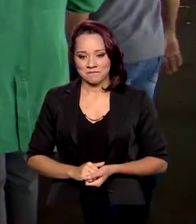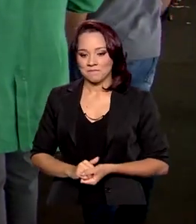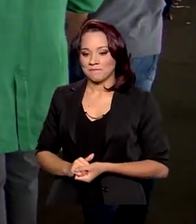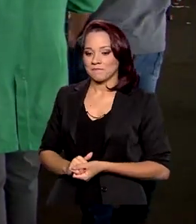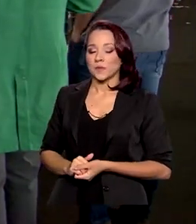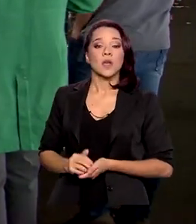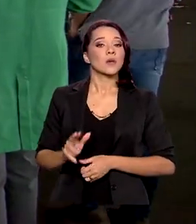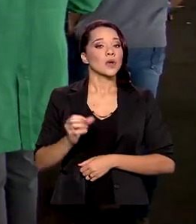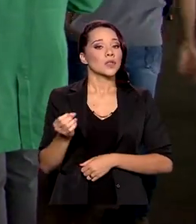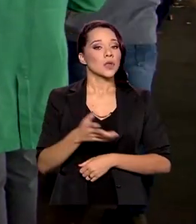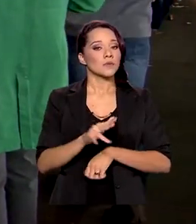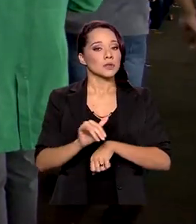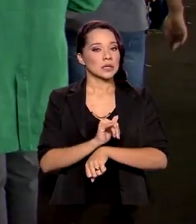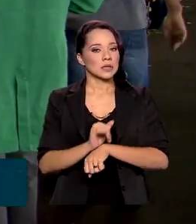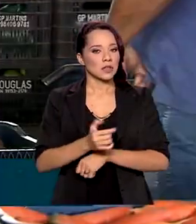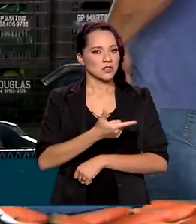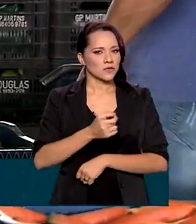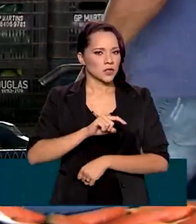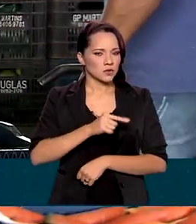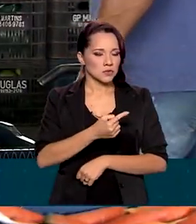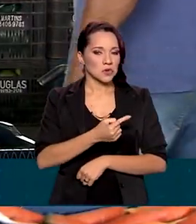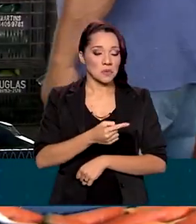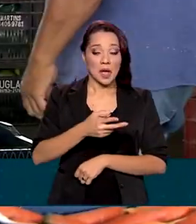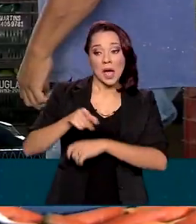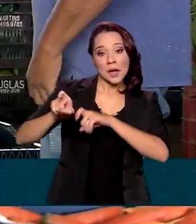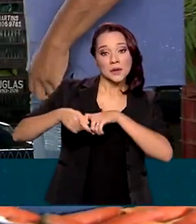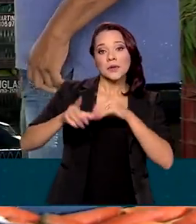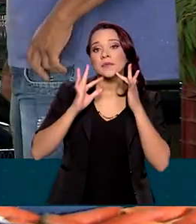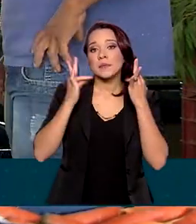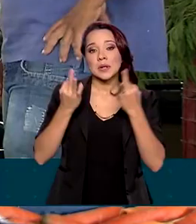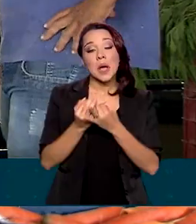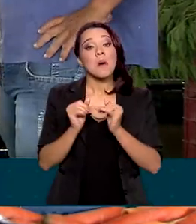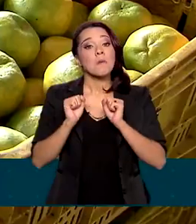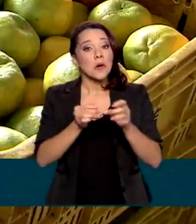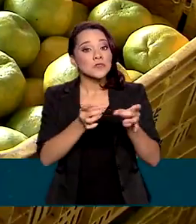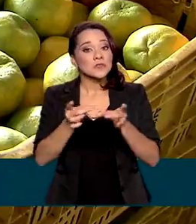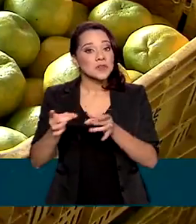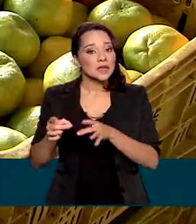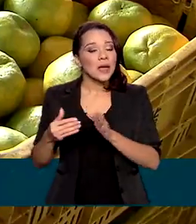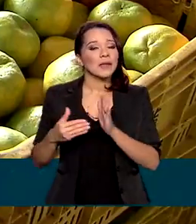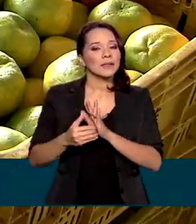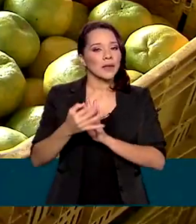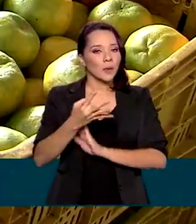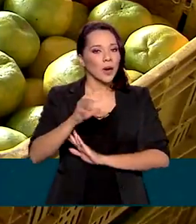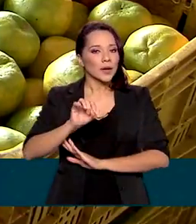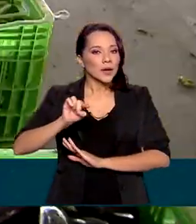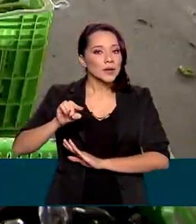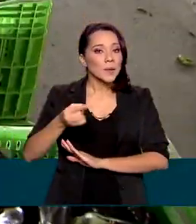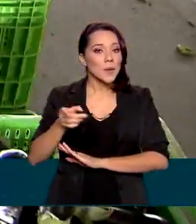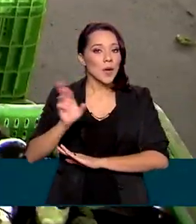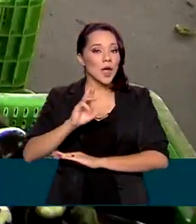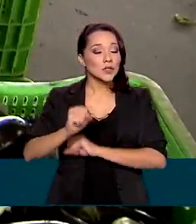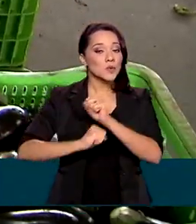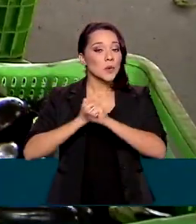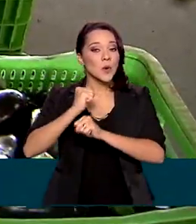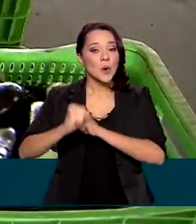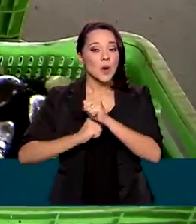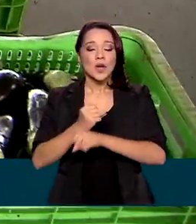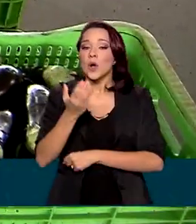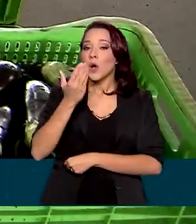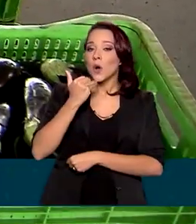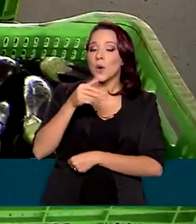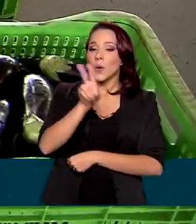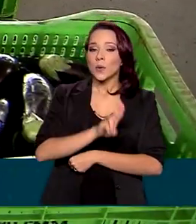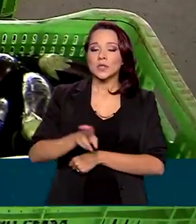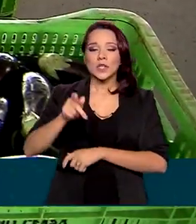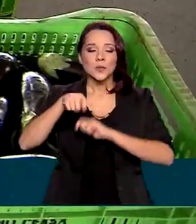a medida, em vez de 20 mil, os agricultores familiares vão poder vender R$ 40 mil por ano em alimentos que serão usados